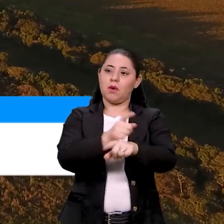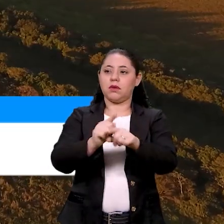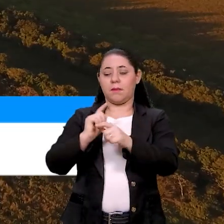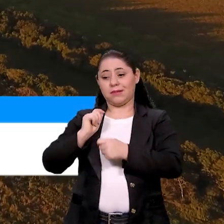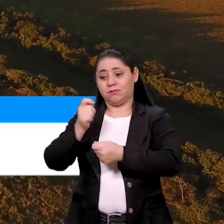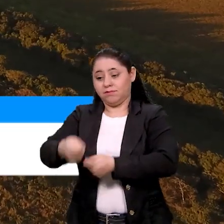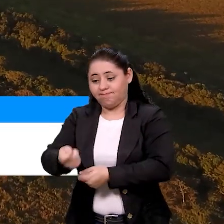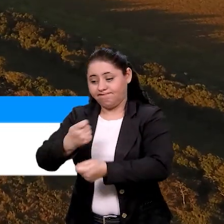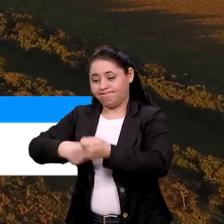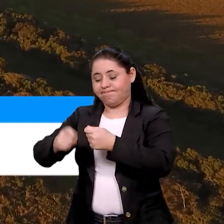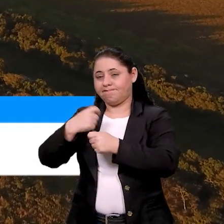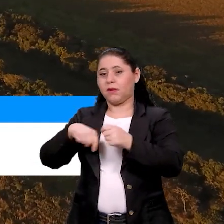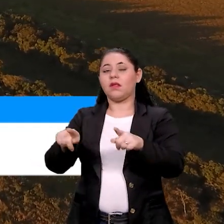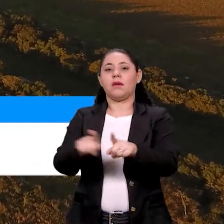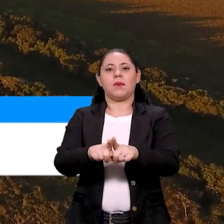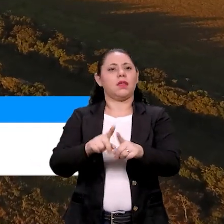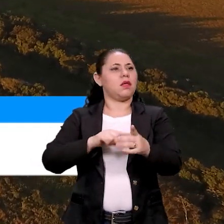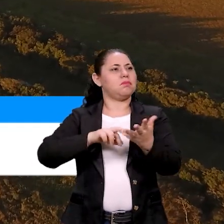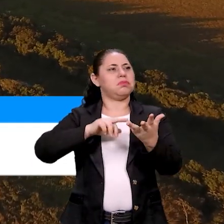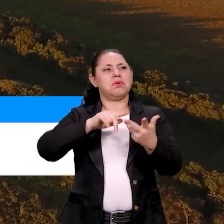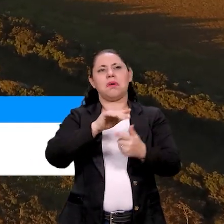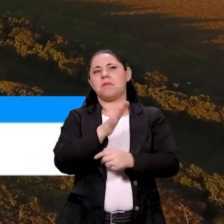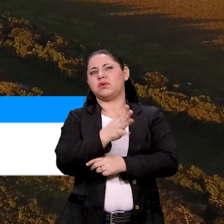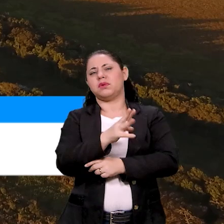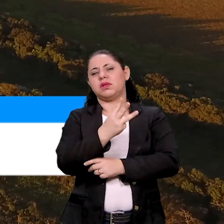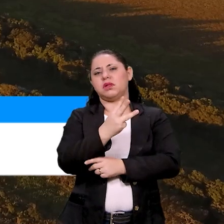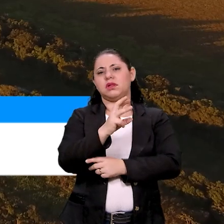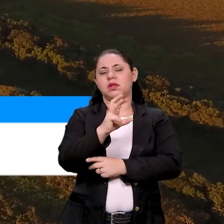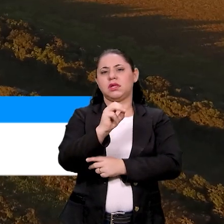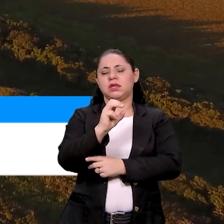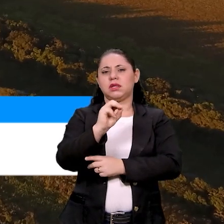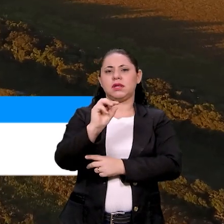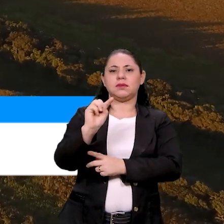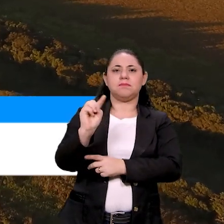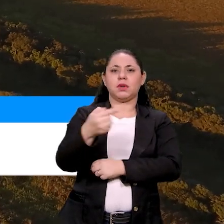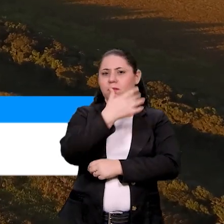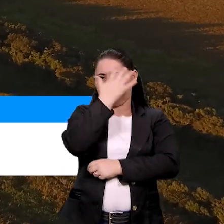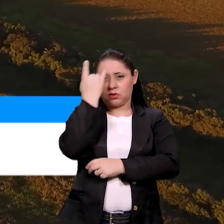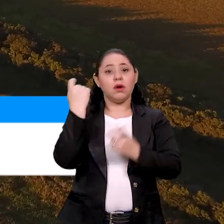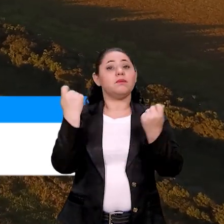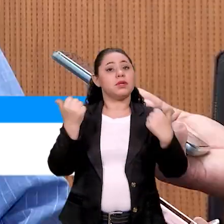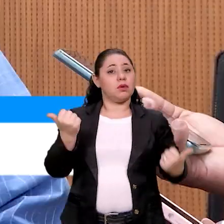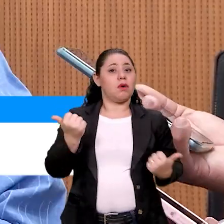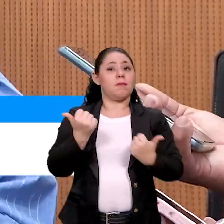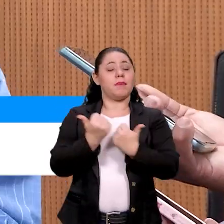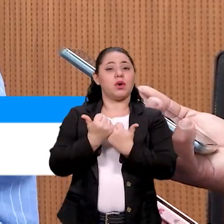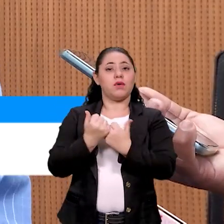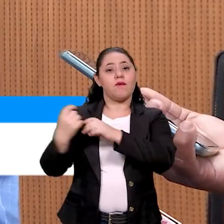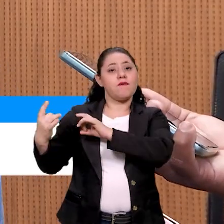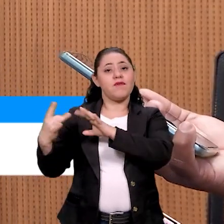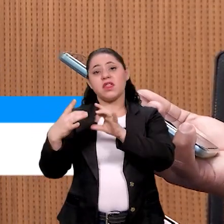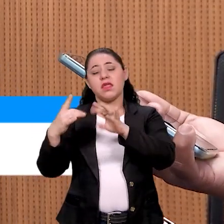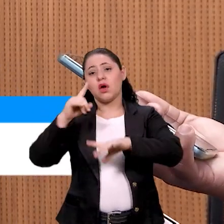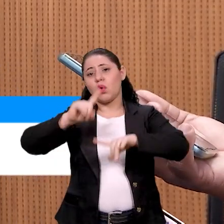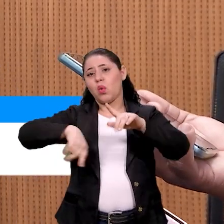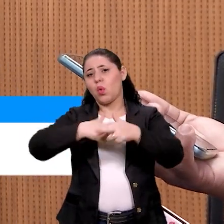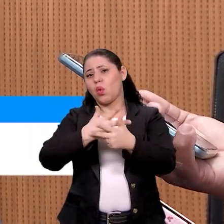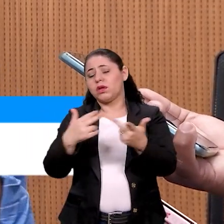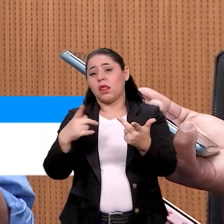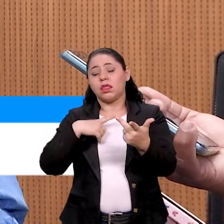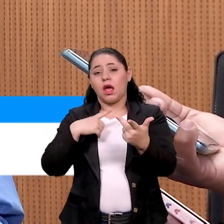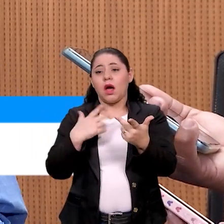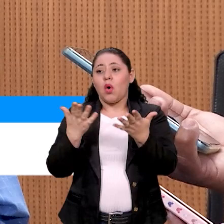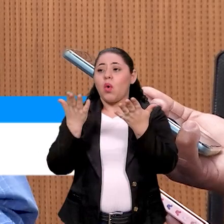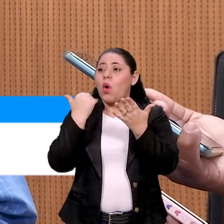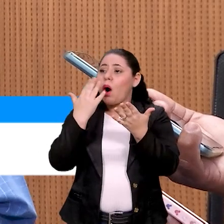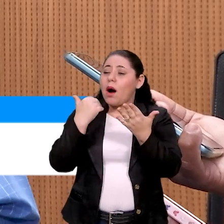os pescadores, né? De forma que nós temos aí aproximadamente 300 mil pessoas que precisam de apoio para produzir